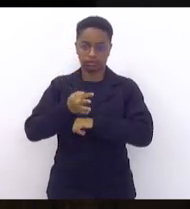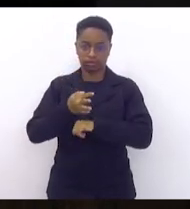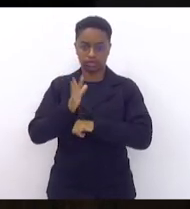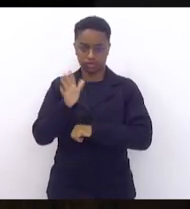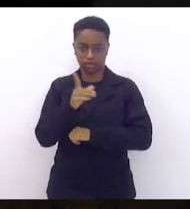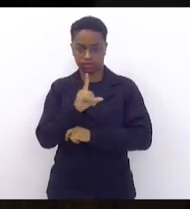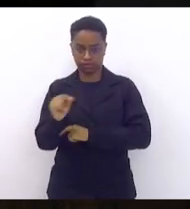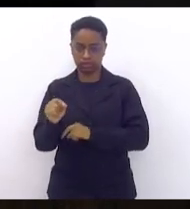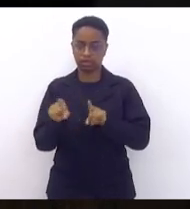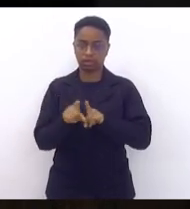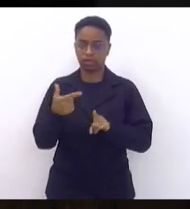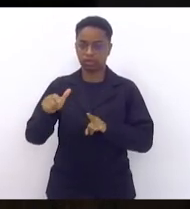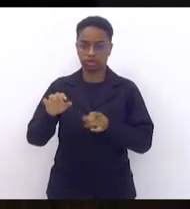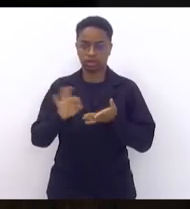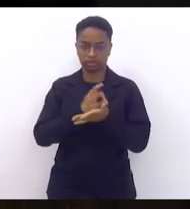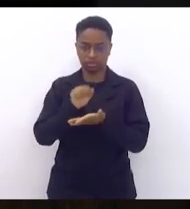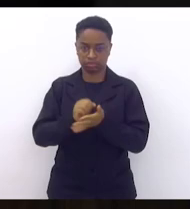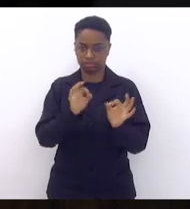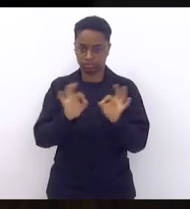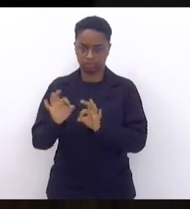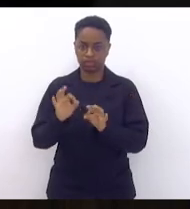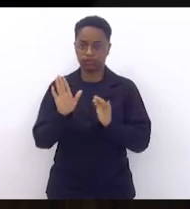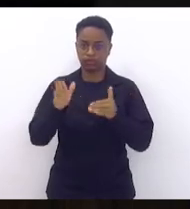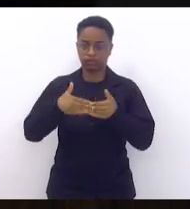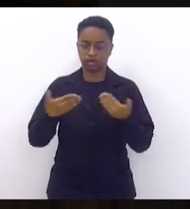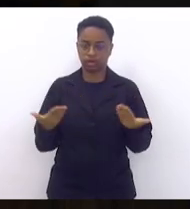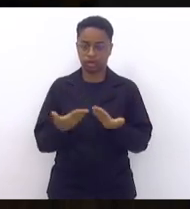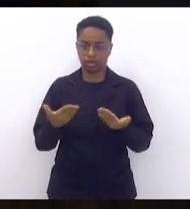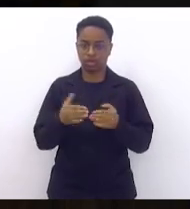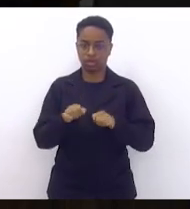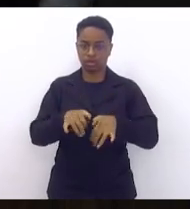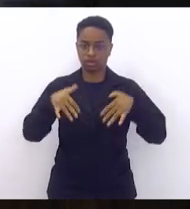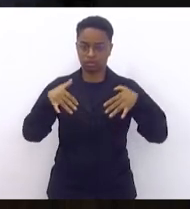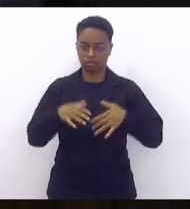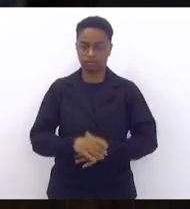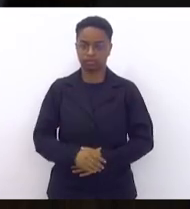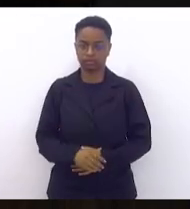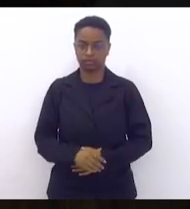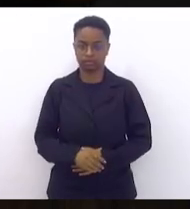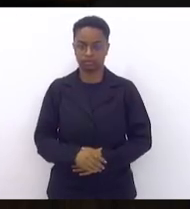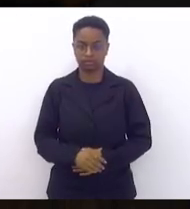e não havendo mais oradores inscritos, está encerrada a presente sessão.